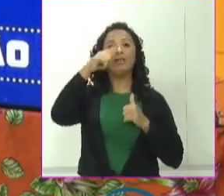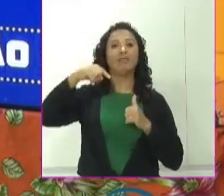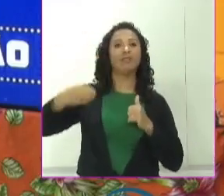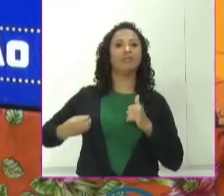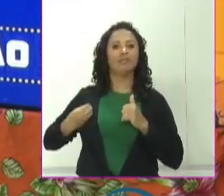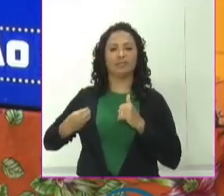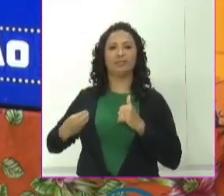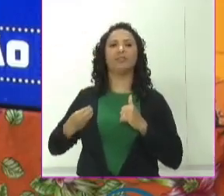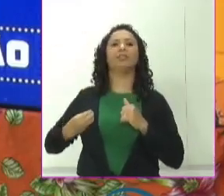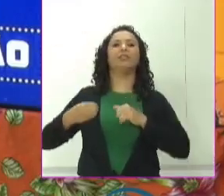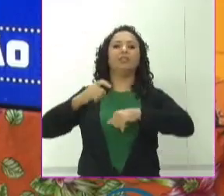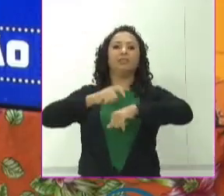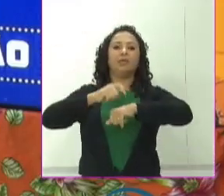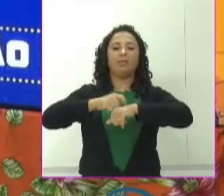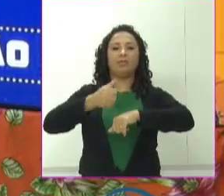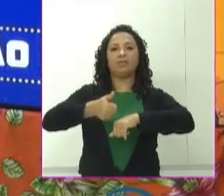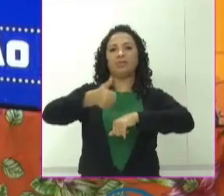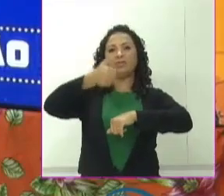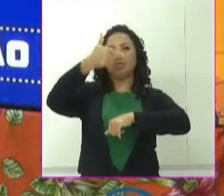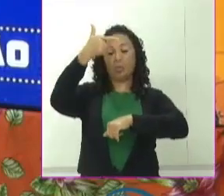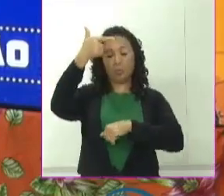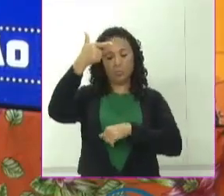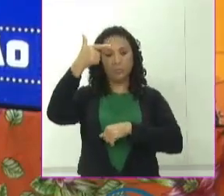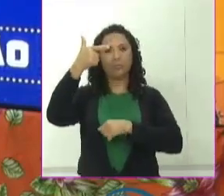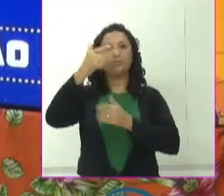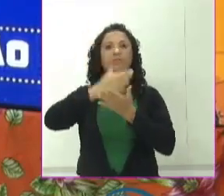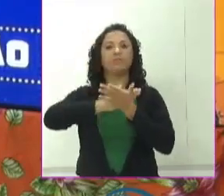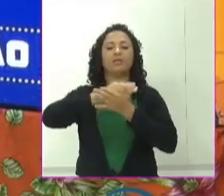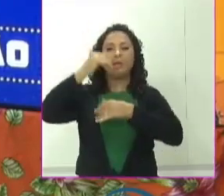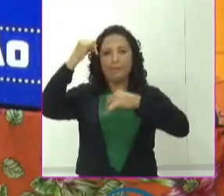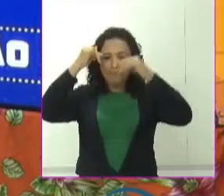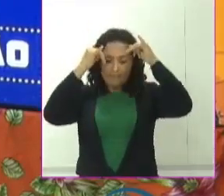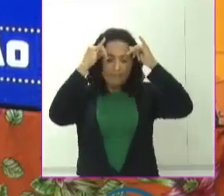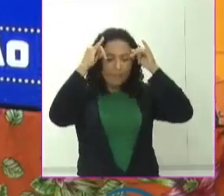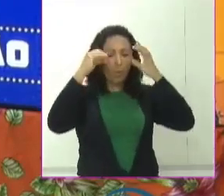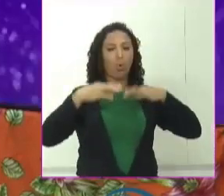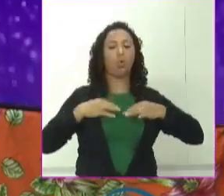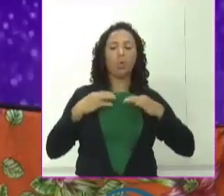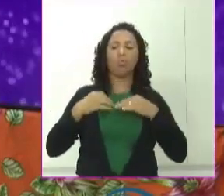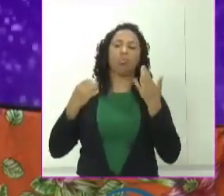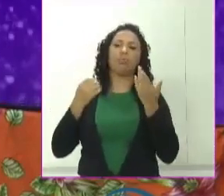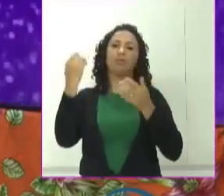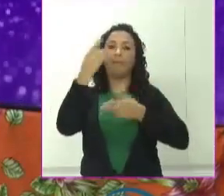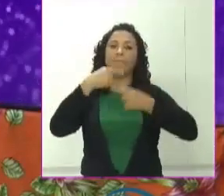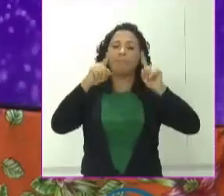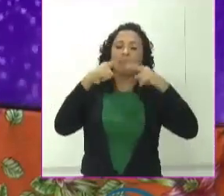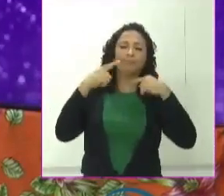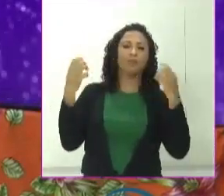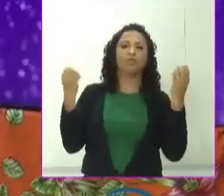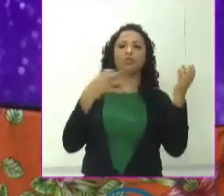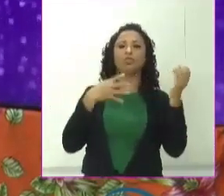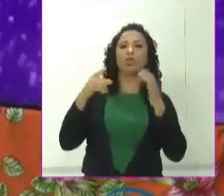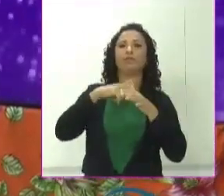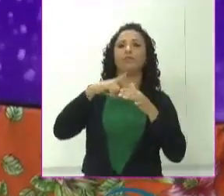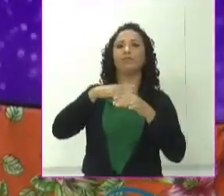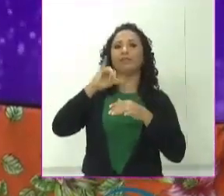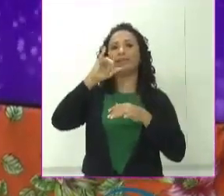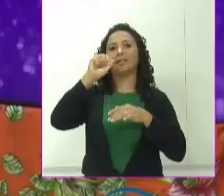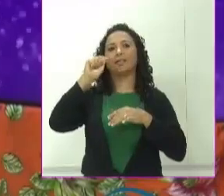Vão... Sim, amanhã a partir do meio-dia. Boi precioso, com repertório novo, figurino novo, fazendo aquele grande show dos associados do Yacht